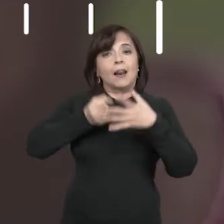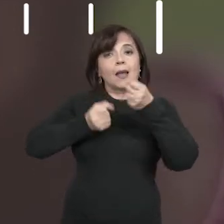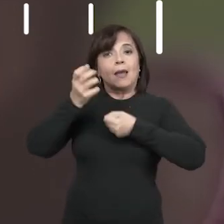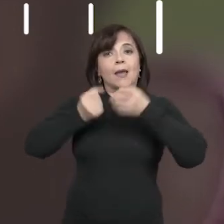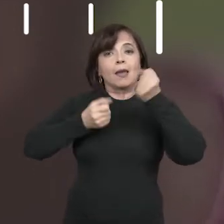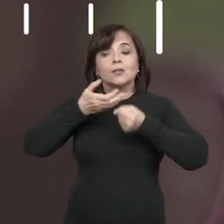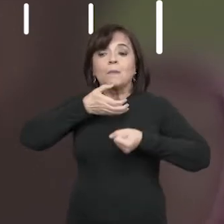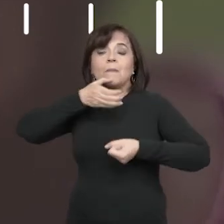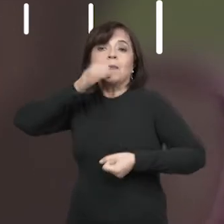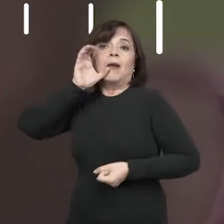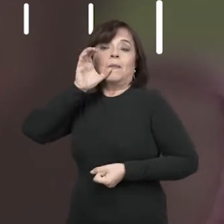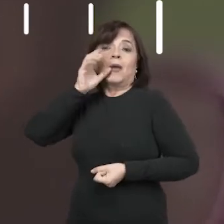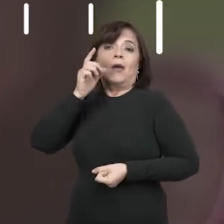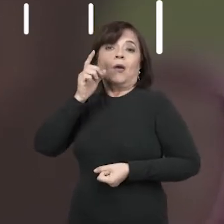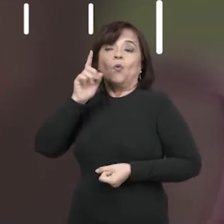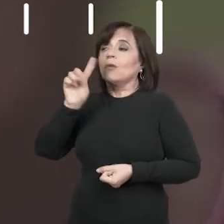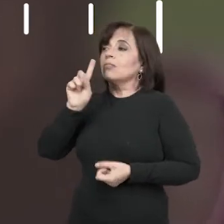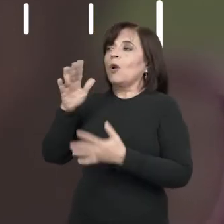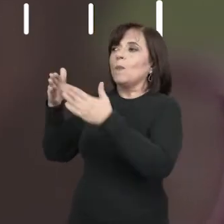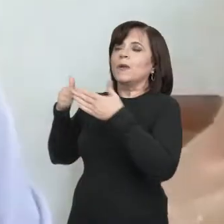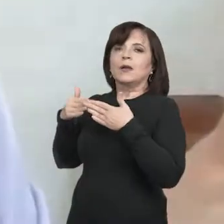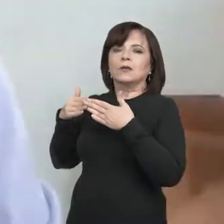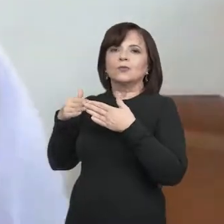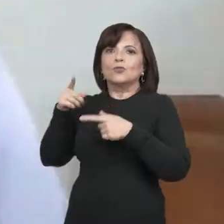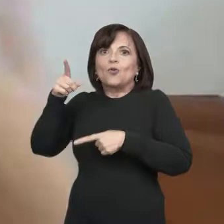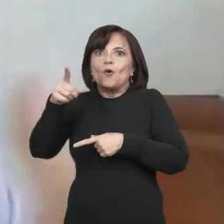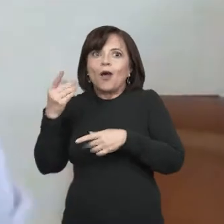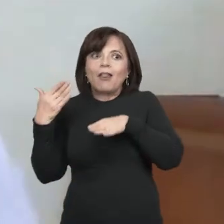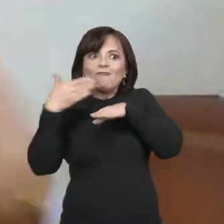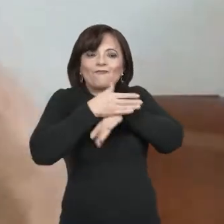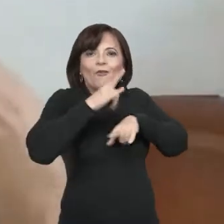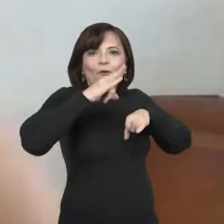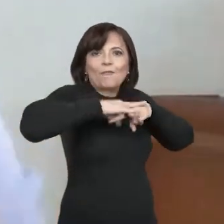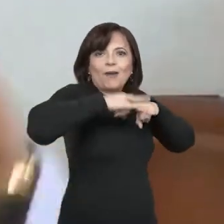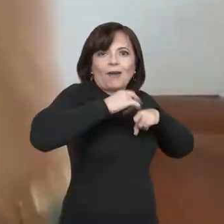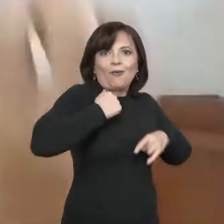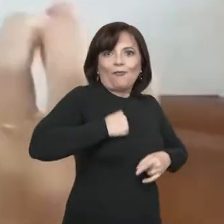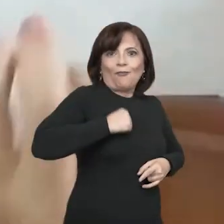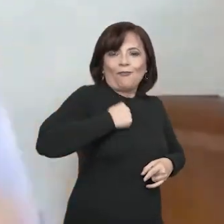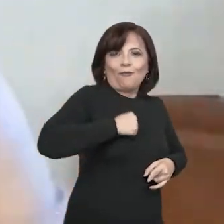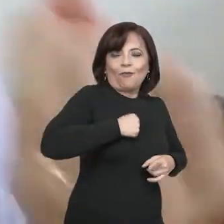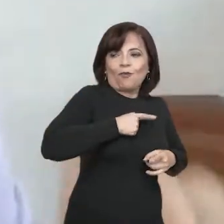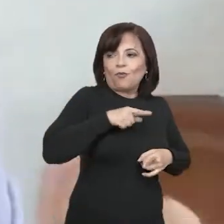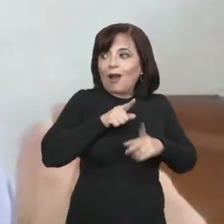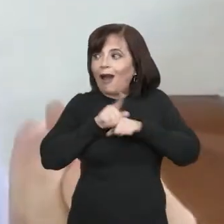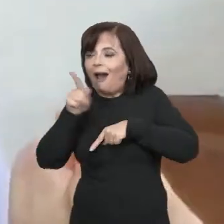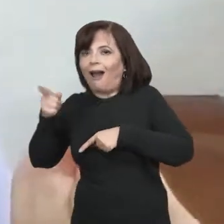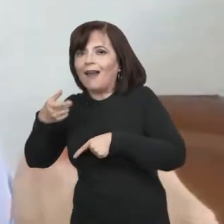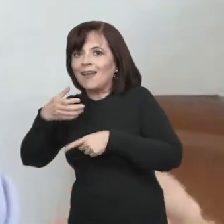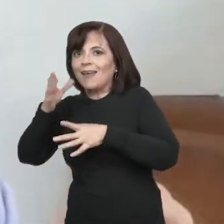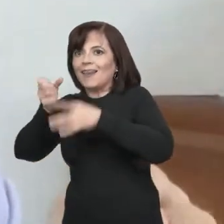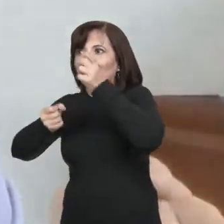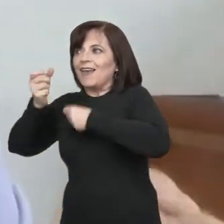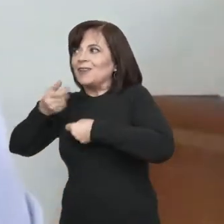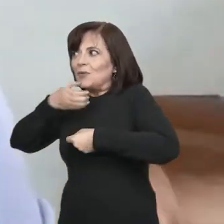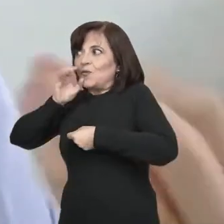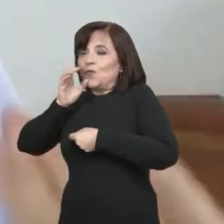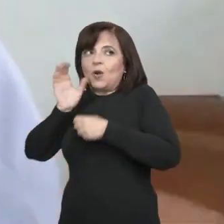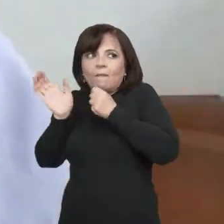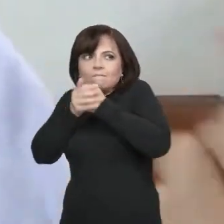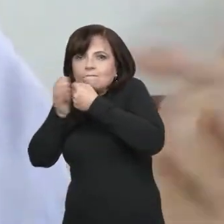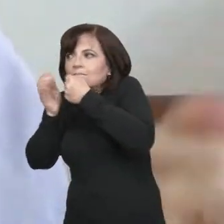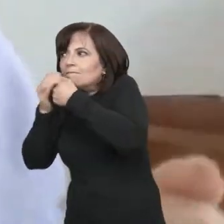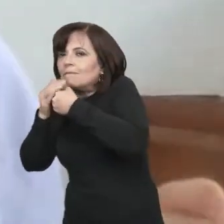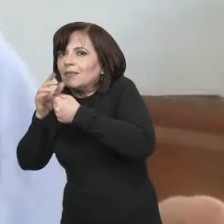copo de leite sem autorização. Quando ela foi ao banheiro defecar, ela desesperada pegou leite, bebeu e derramou um pouco de leite no chão.